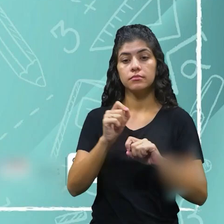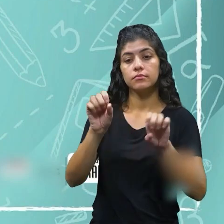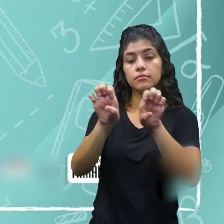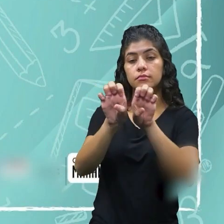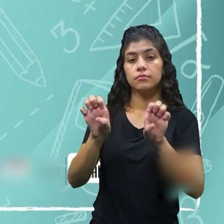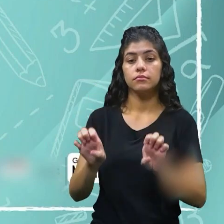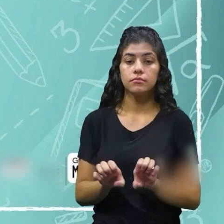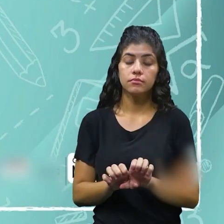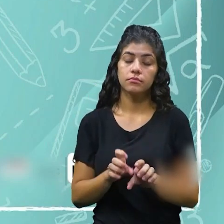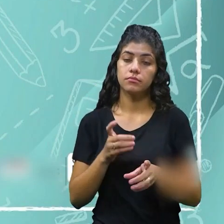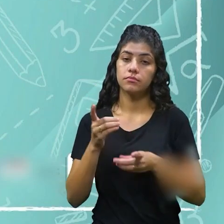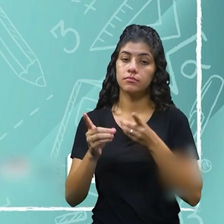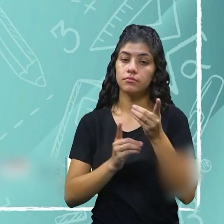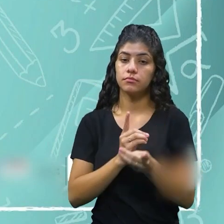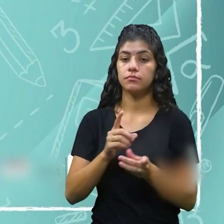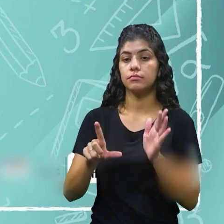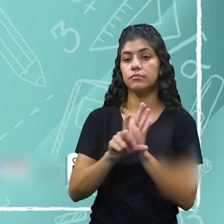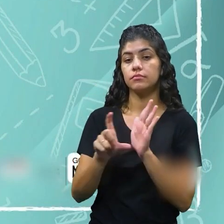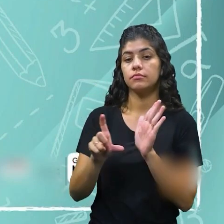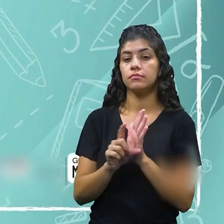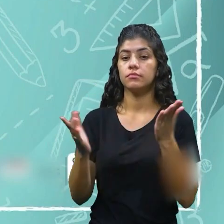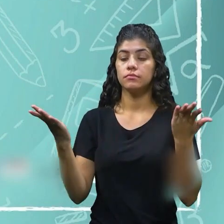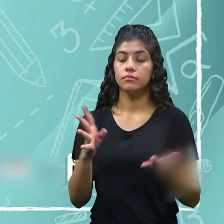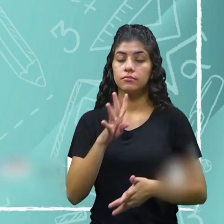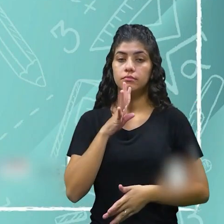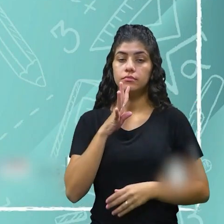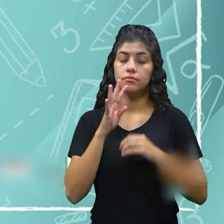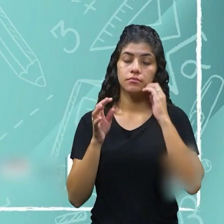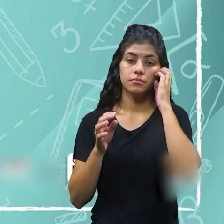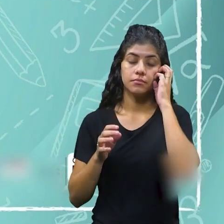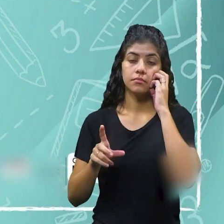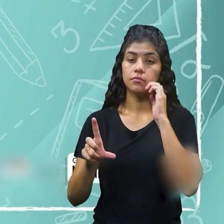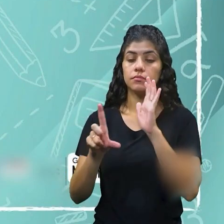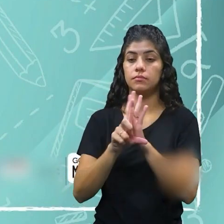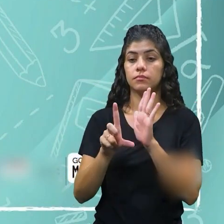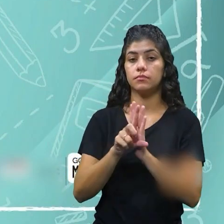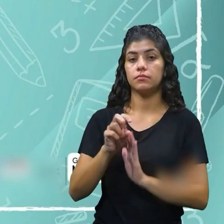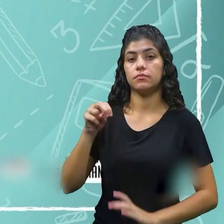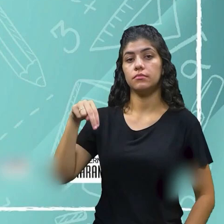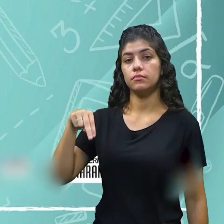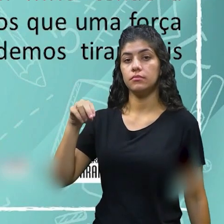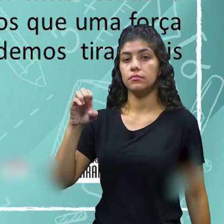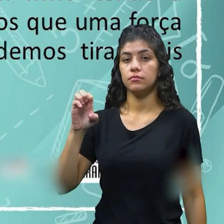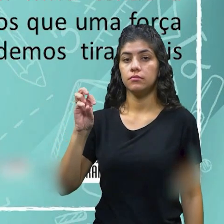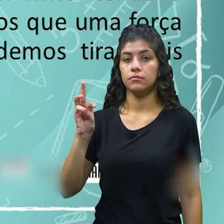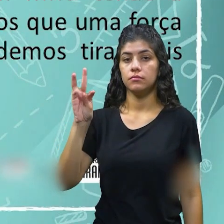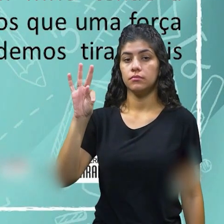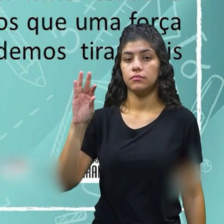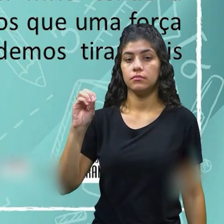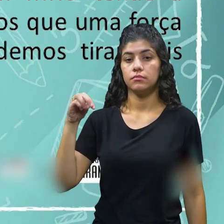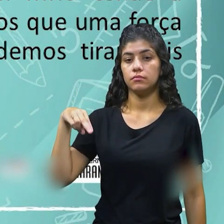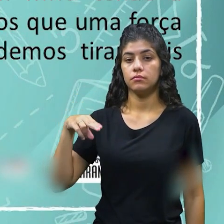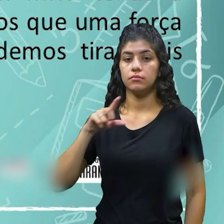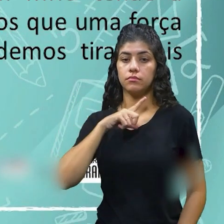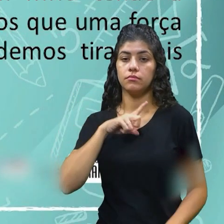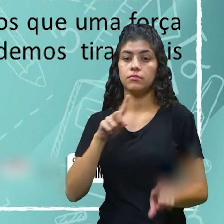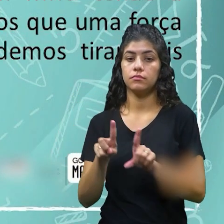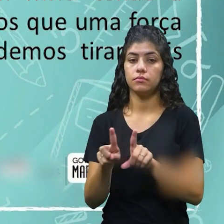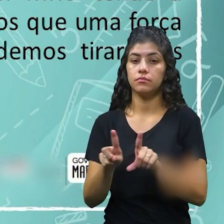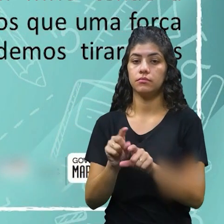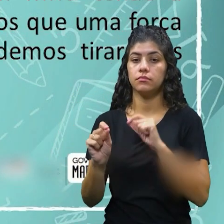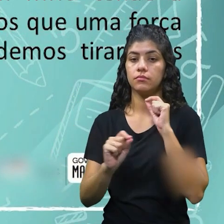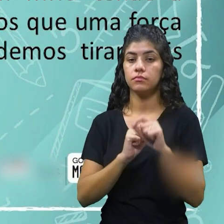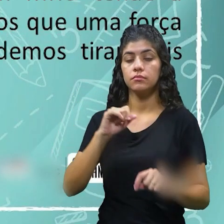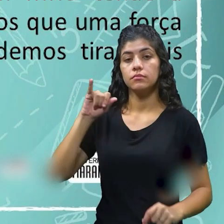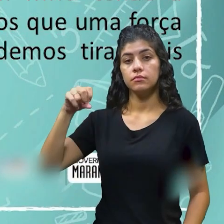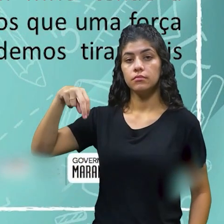a dinâmica. Essas leis são conhecidas hoje como as leis de Newton, né? E aí a gente trata da primeira lei